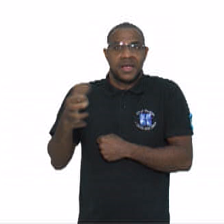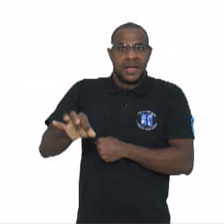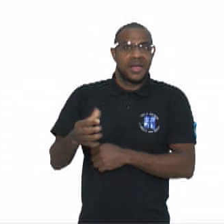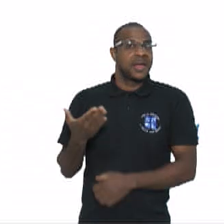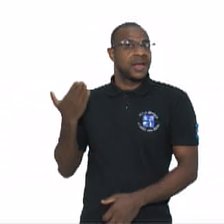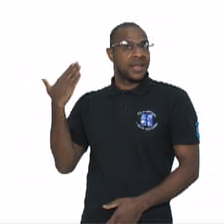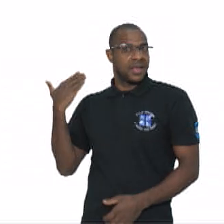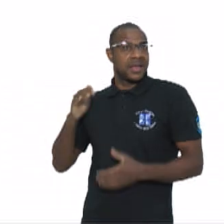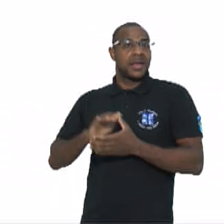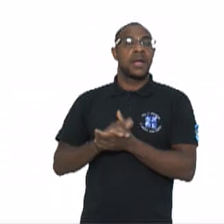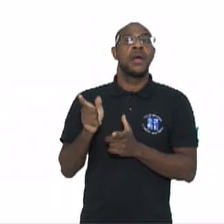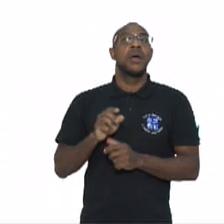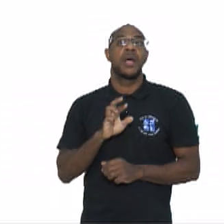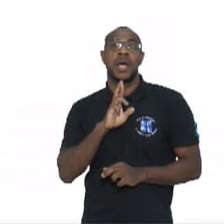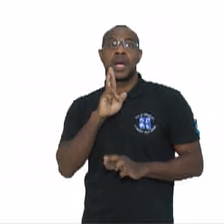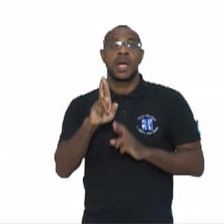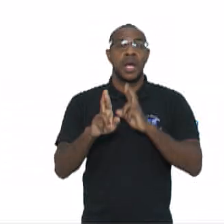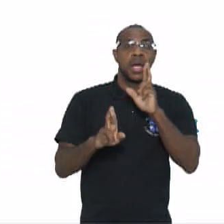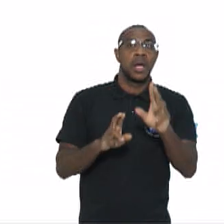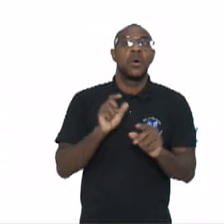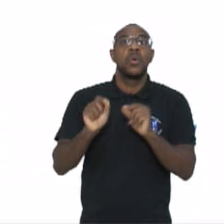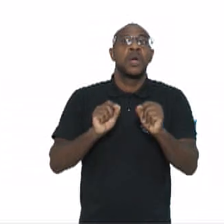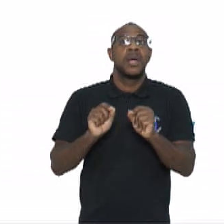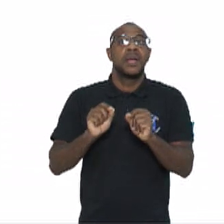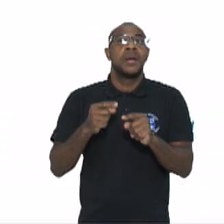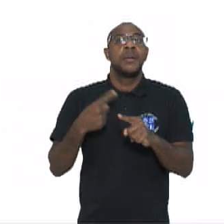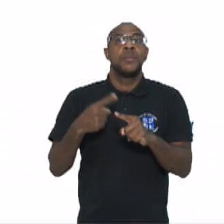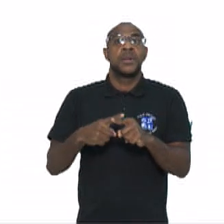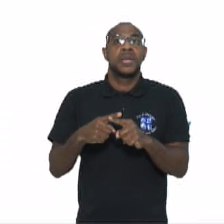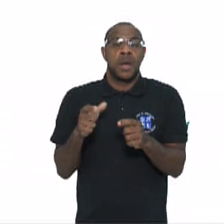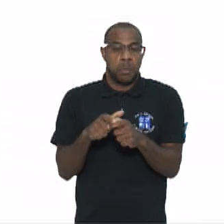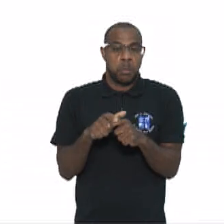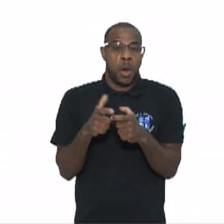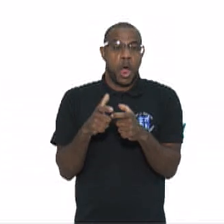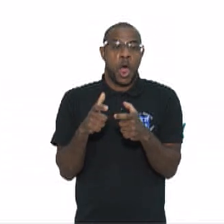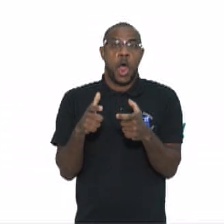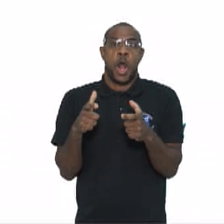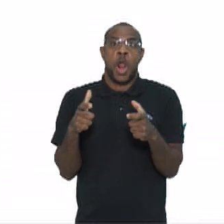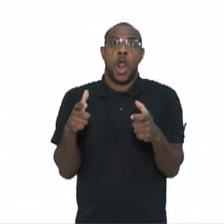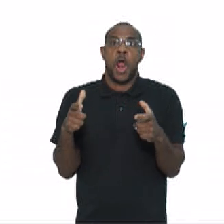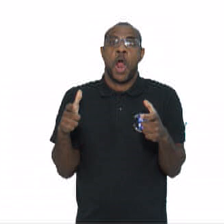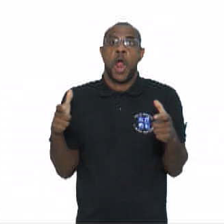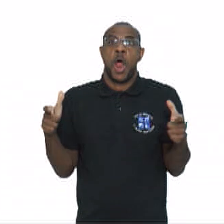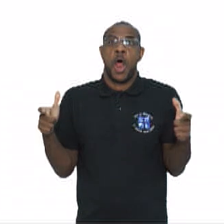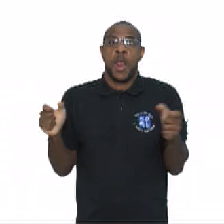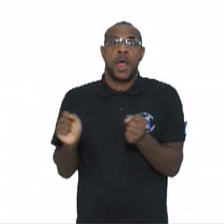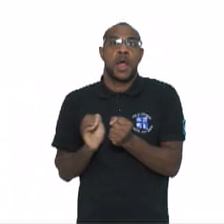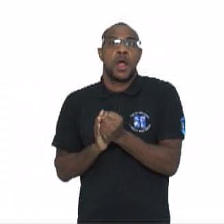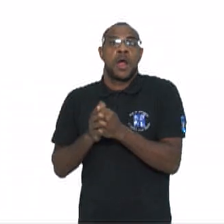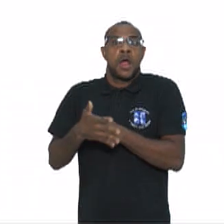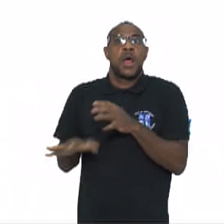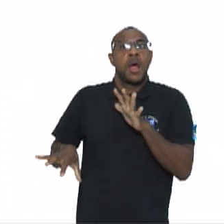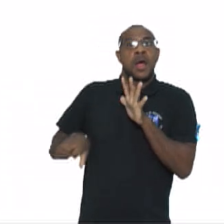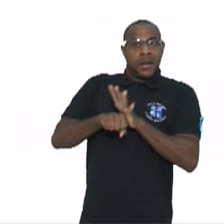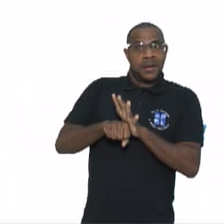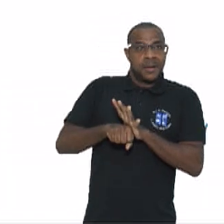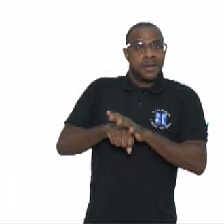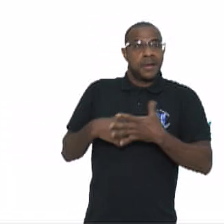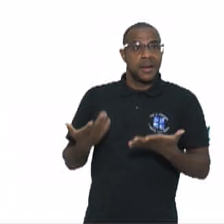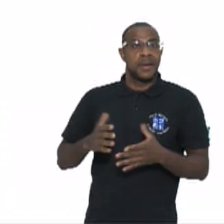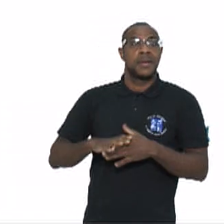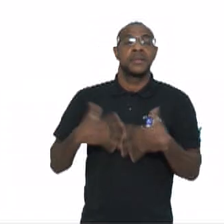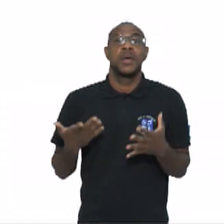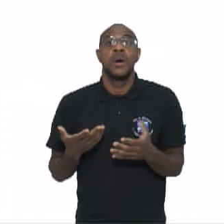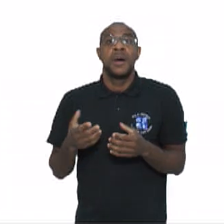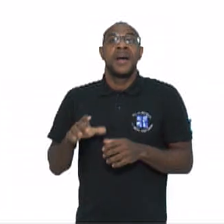passada, em resposta ao último surto, embora mais de 10 mil pessoas que vivem nos principais pontos